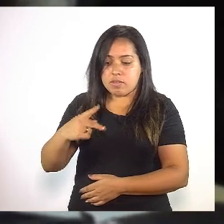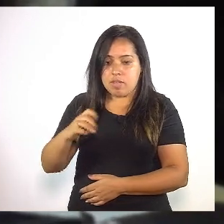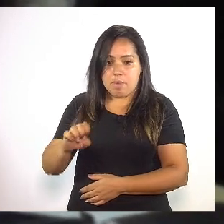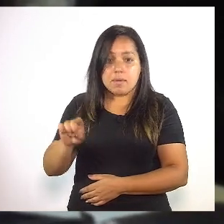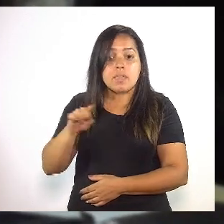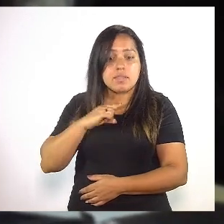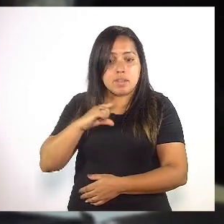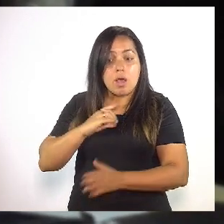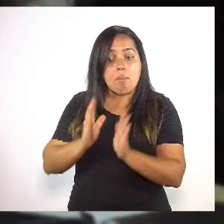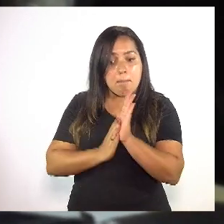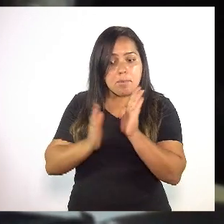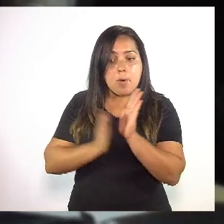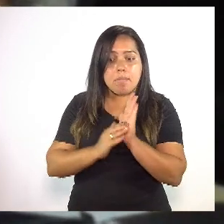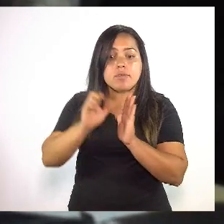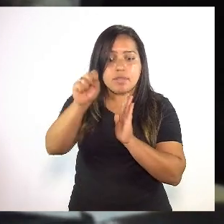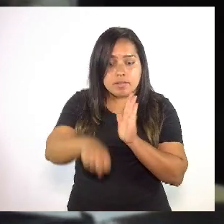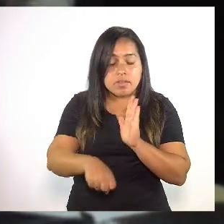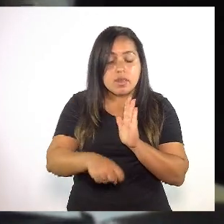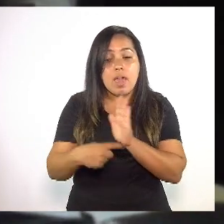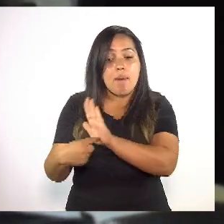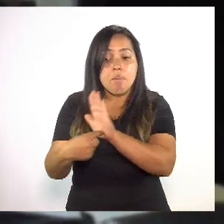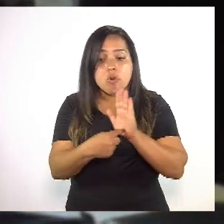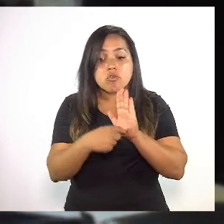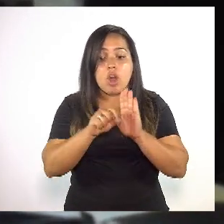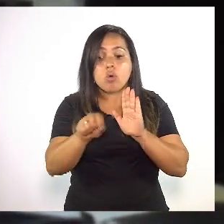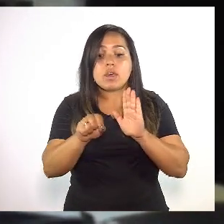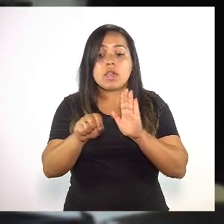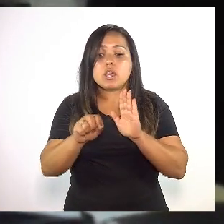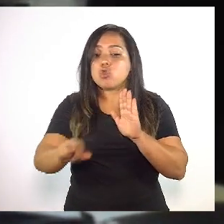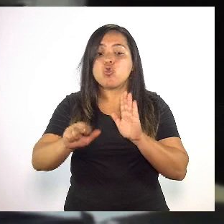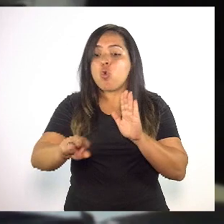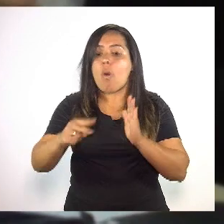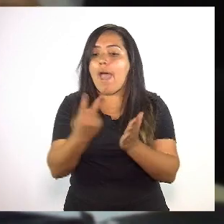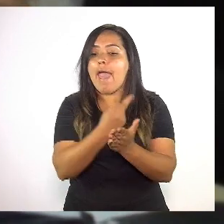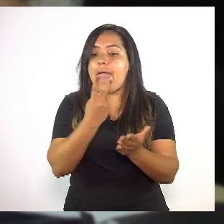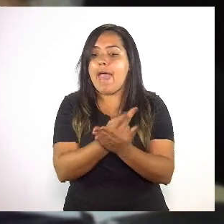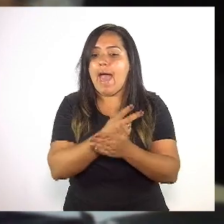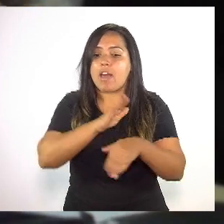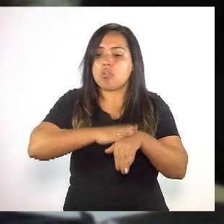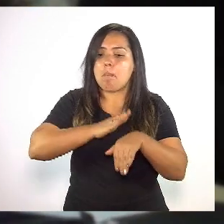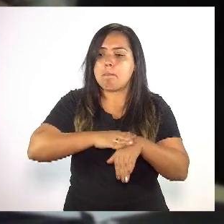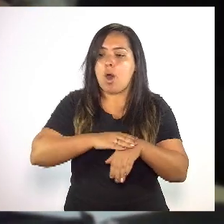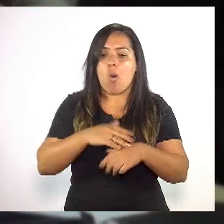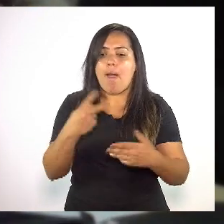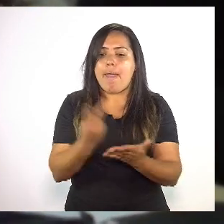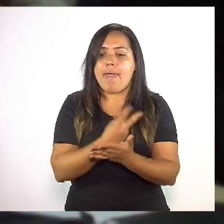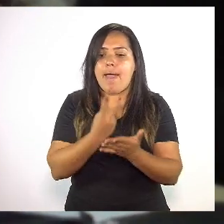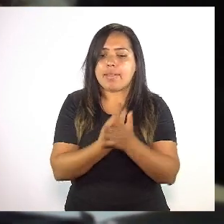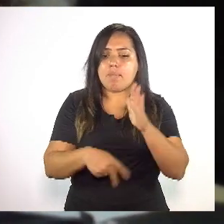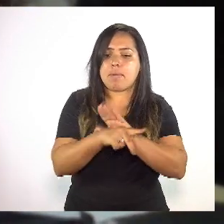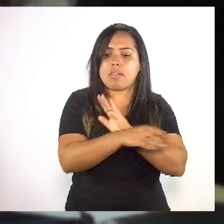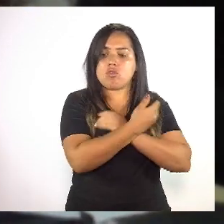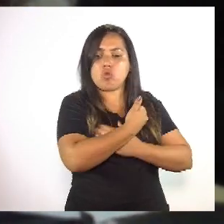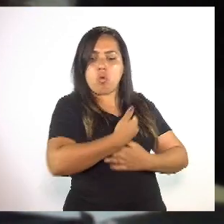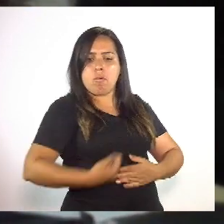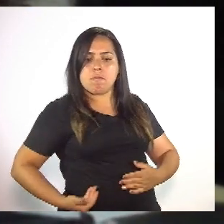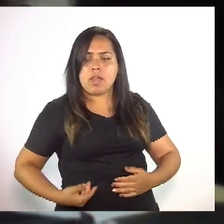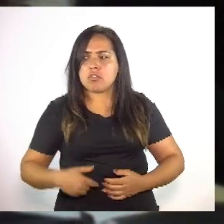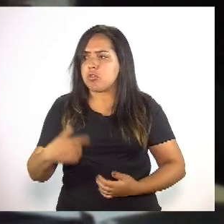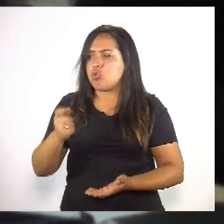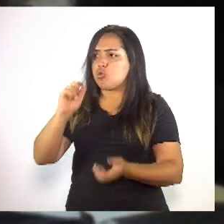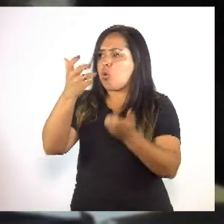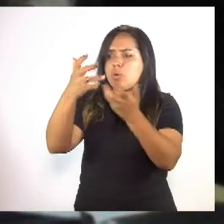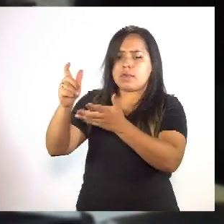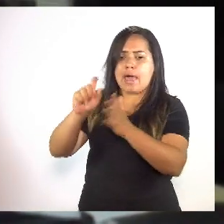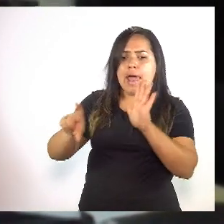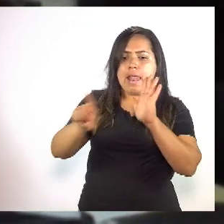O ponto aqui realmente é demonstrar que não houve má vontade do Executivo ou vontade do Executivo de não cumprir